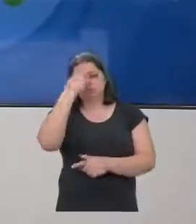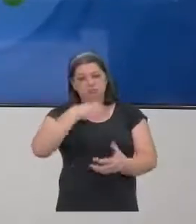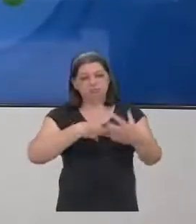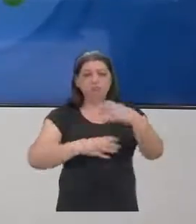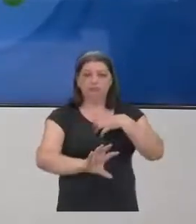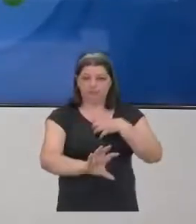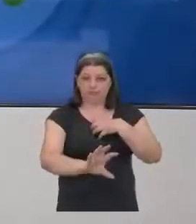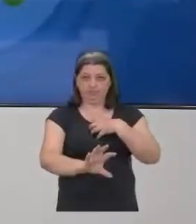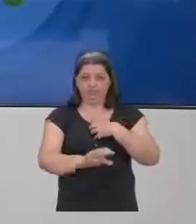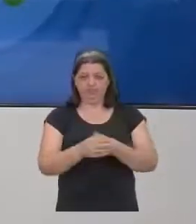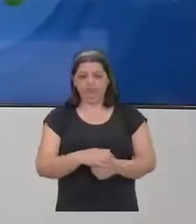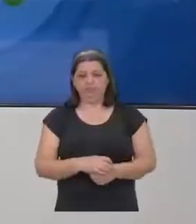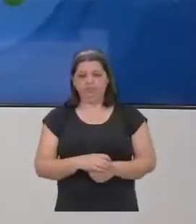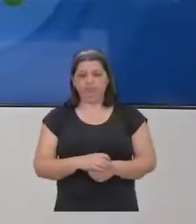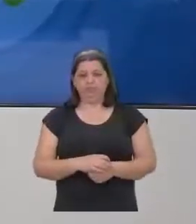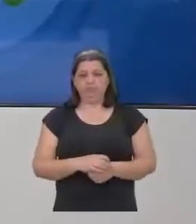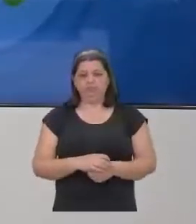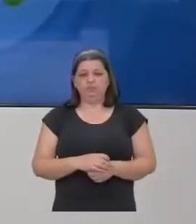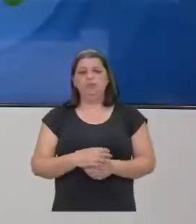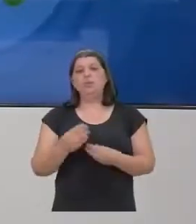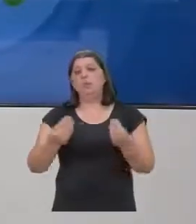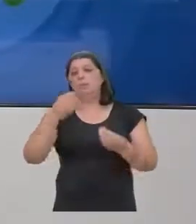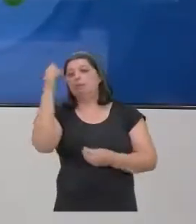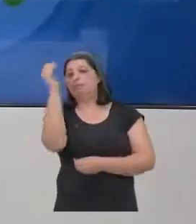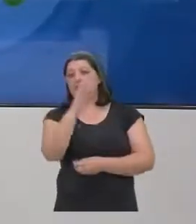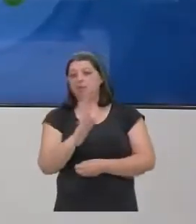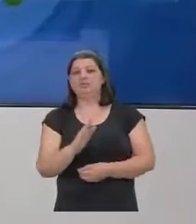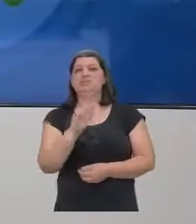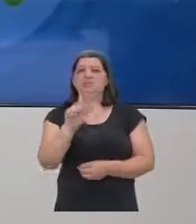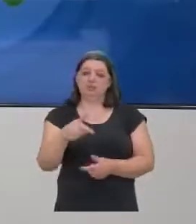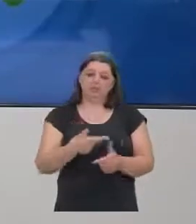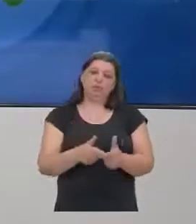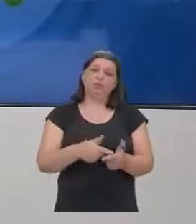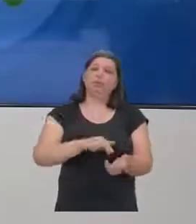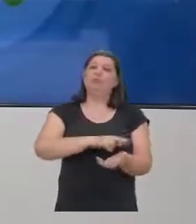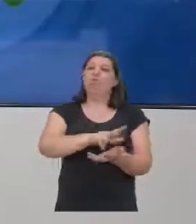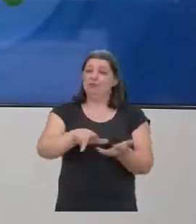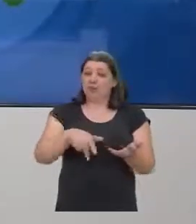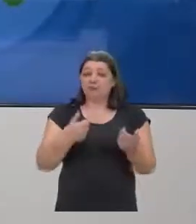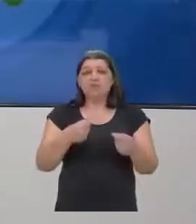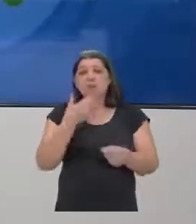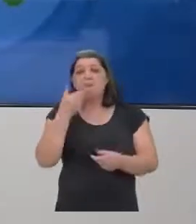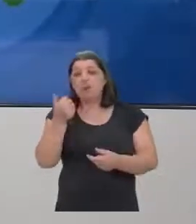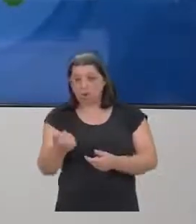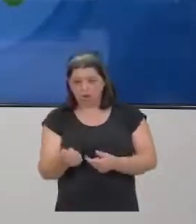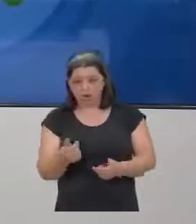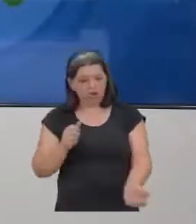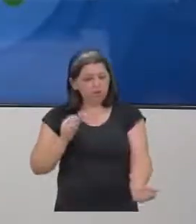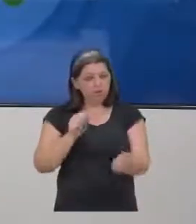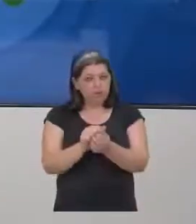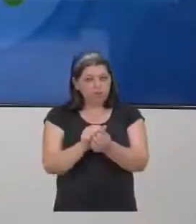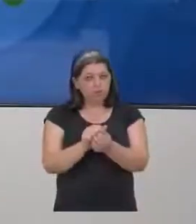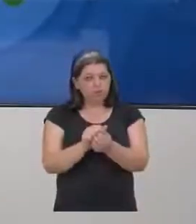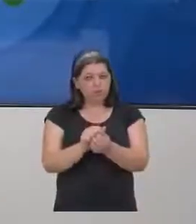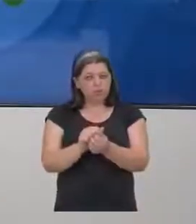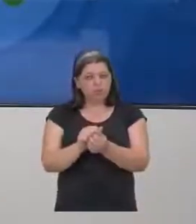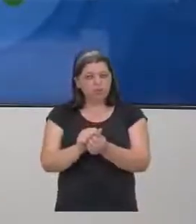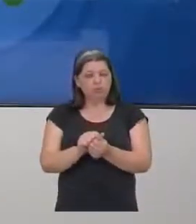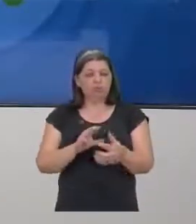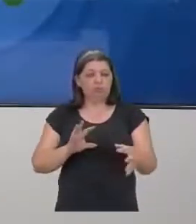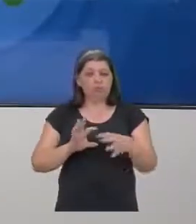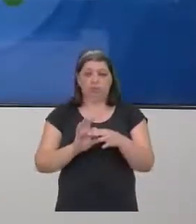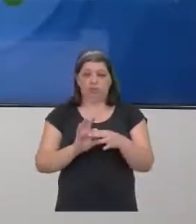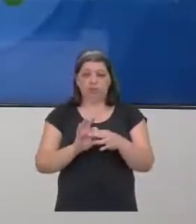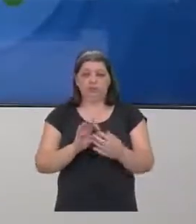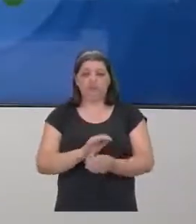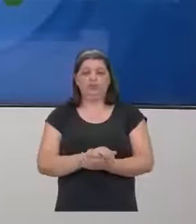pense como o Brasil é um país complicado, como o Brasil pode melhorar e deve melhorar com você, comigo, com a professora Tayana, com todos nós. Mas olha